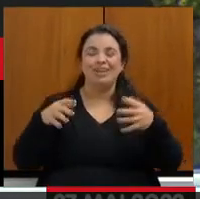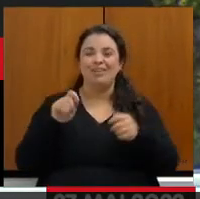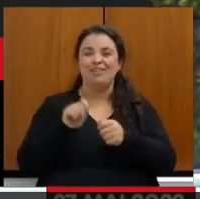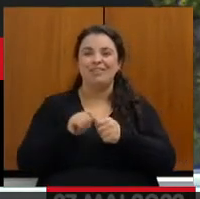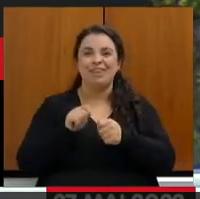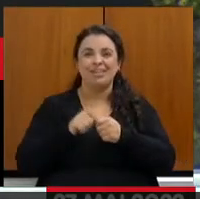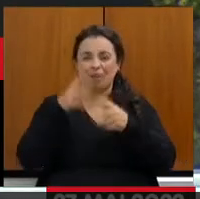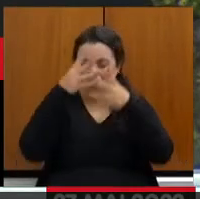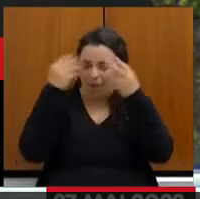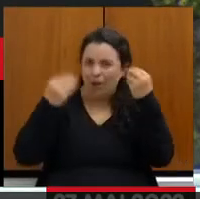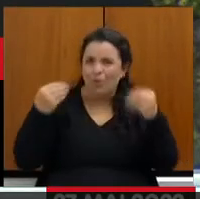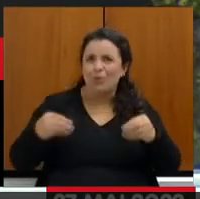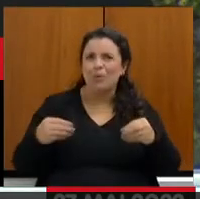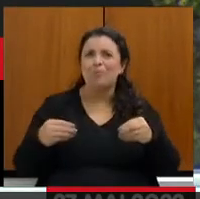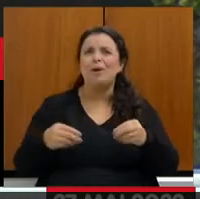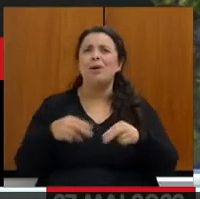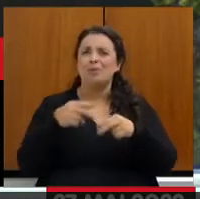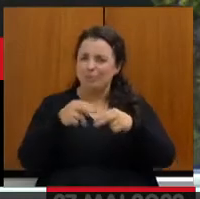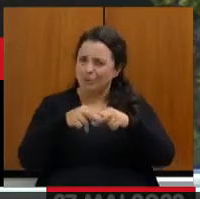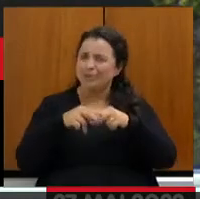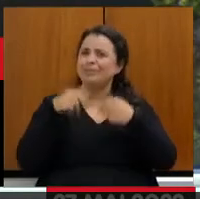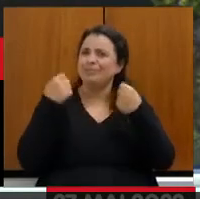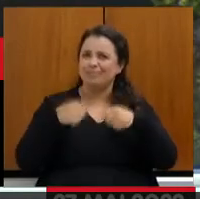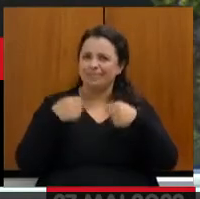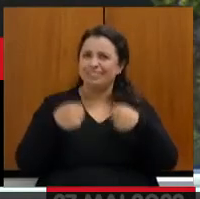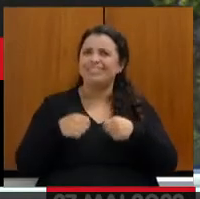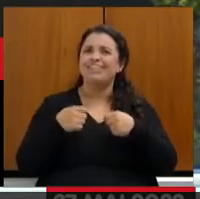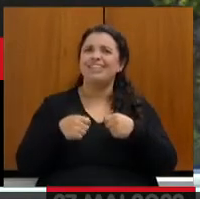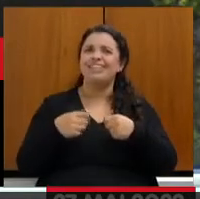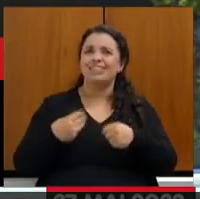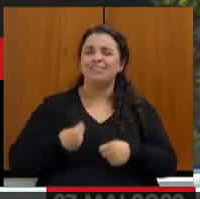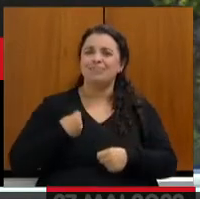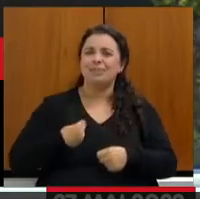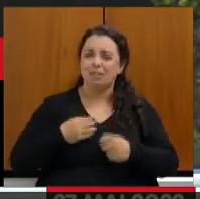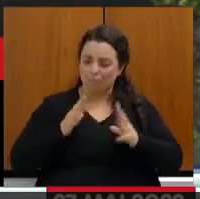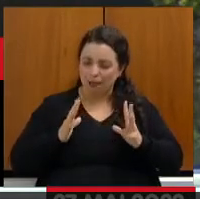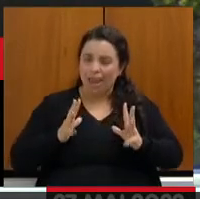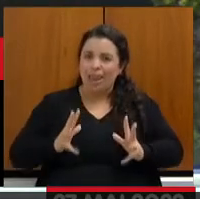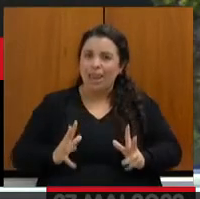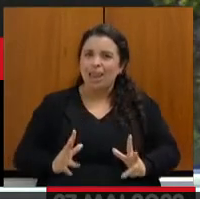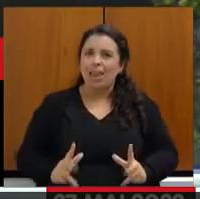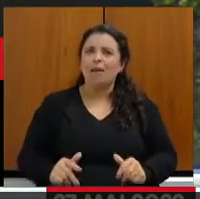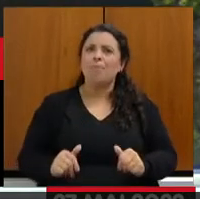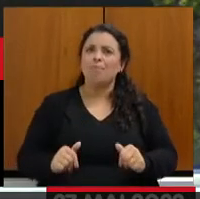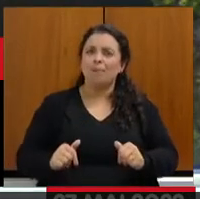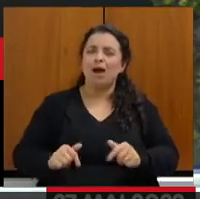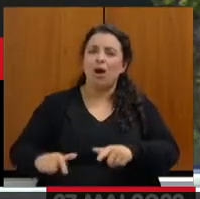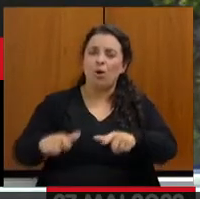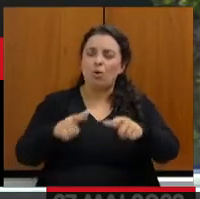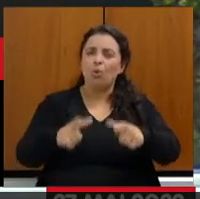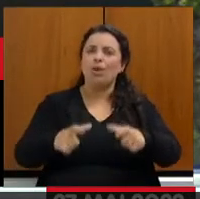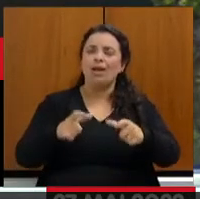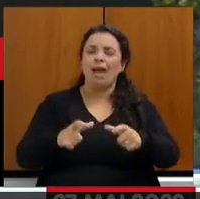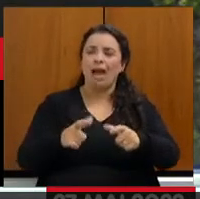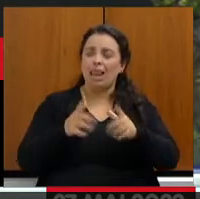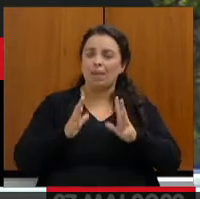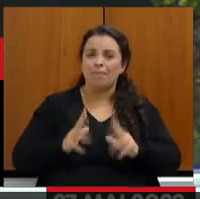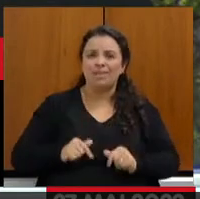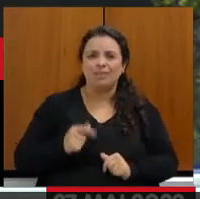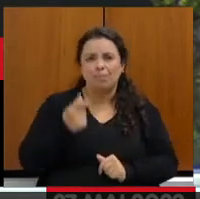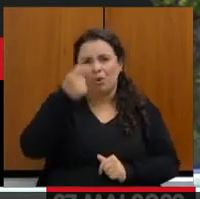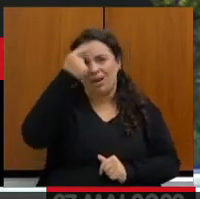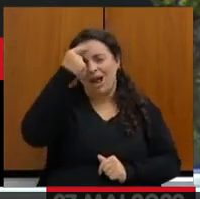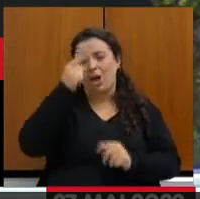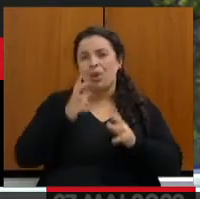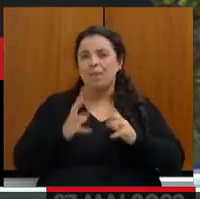porque precisa dessa presença aqui que faz essa limpeza limpeza e moral limpeza